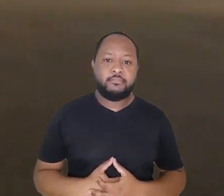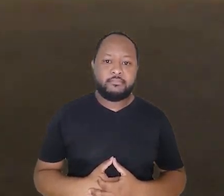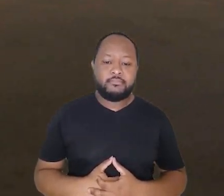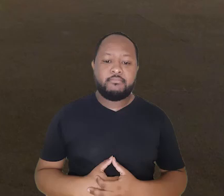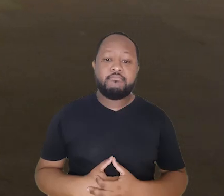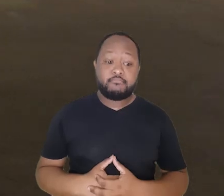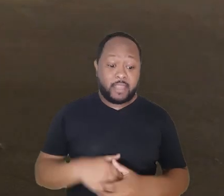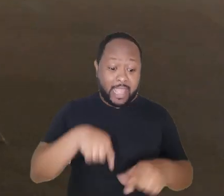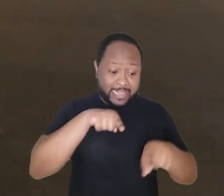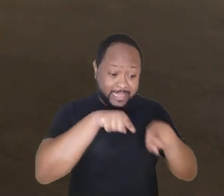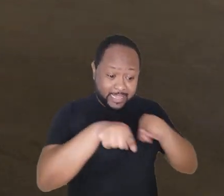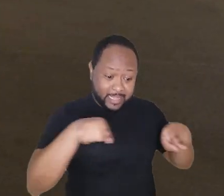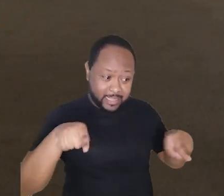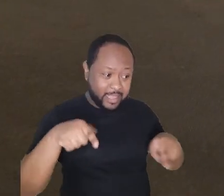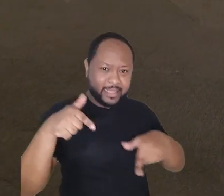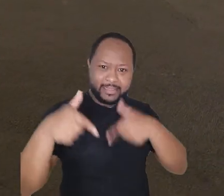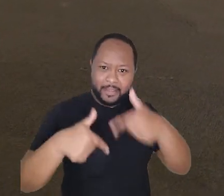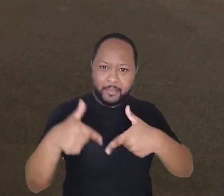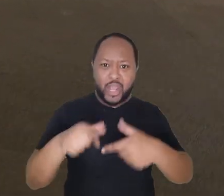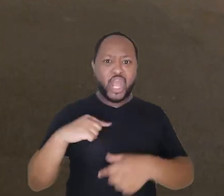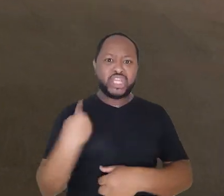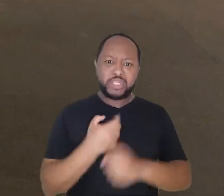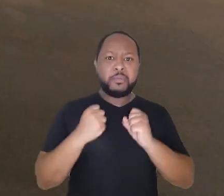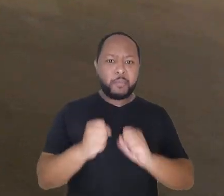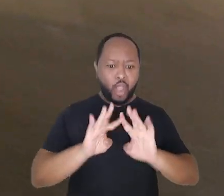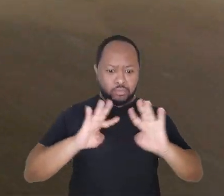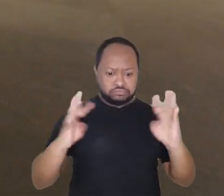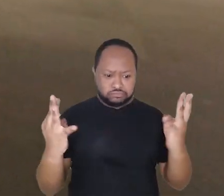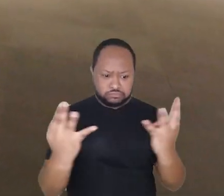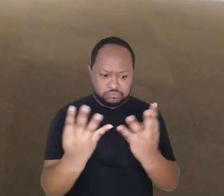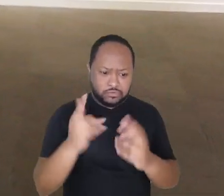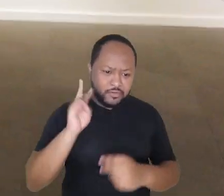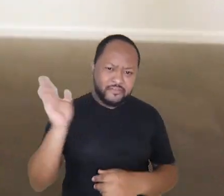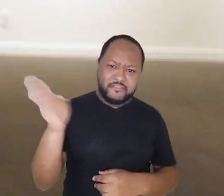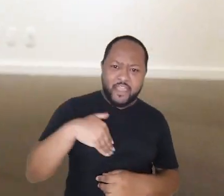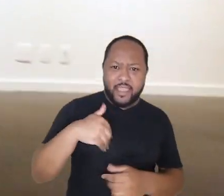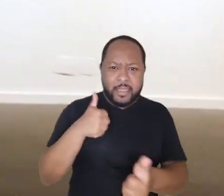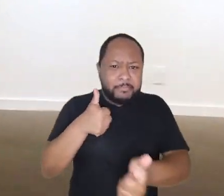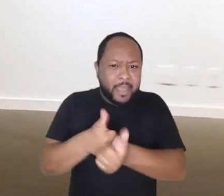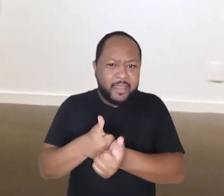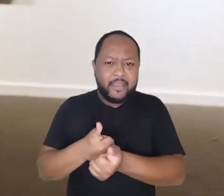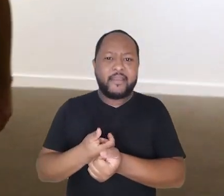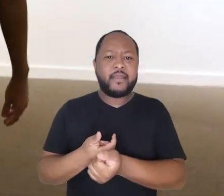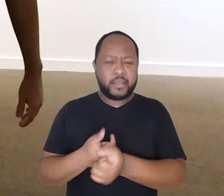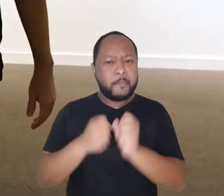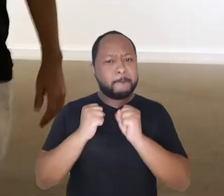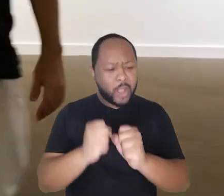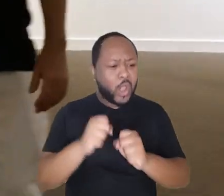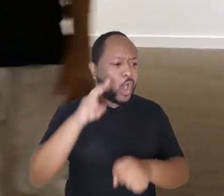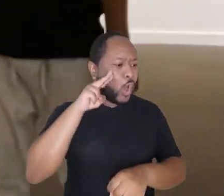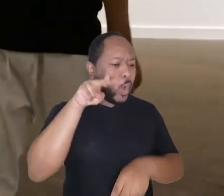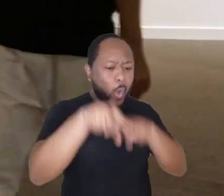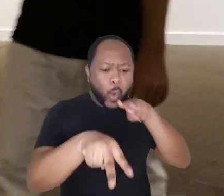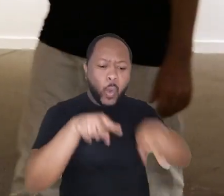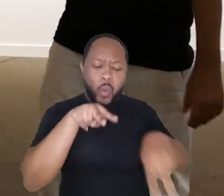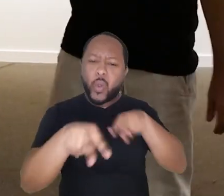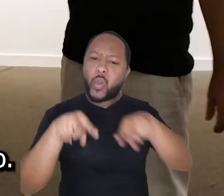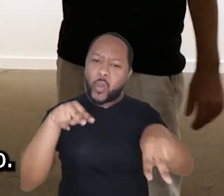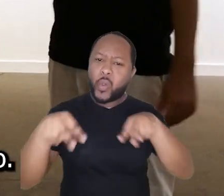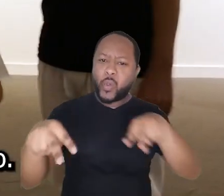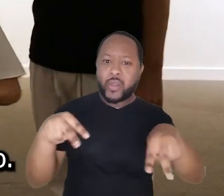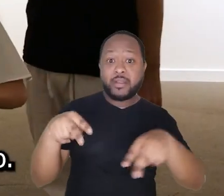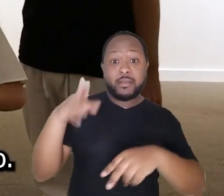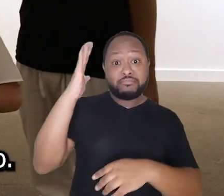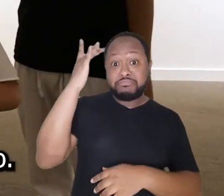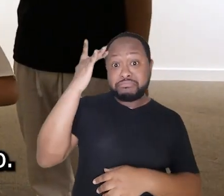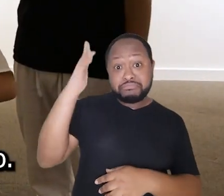Esses trabalhos aqui, a gente pode ficar até em volta. Pode vir, gente, fiquem perto. Podem dar uma olhadinha. Não